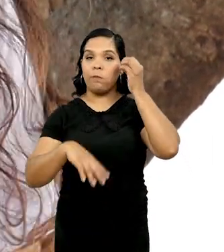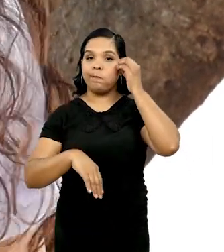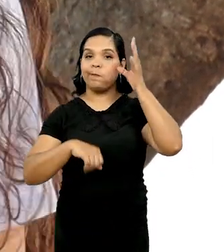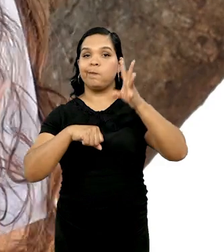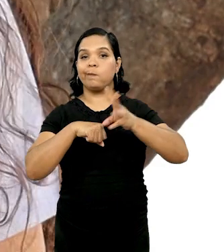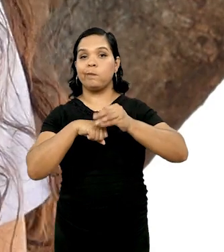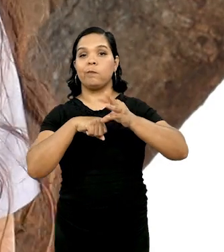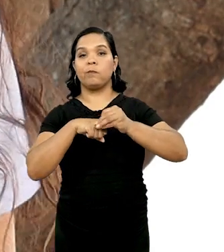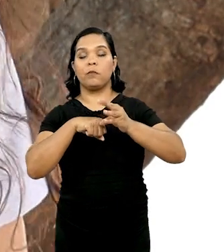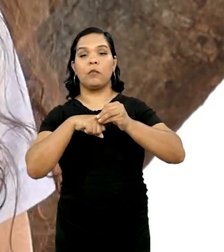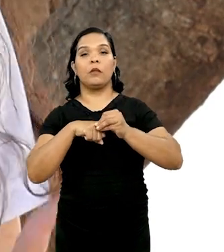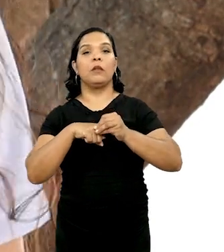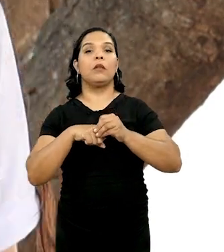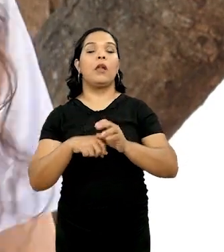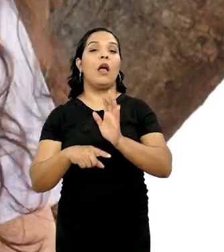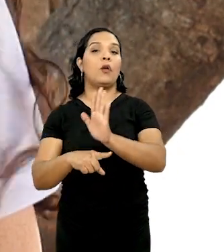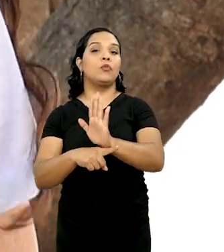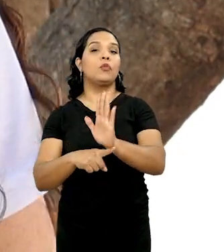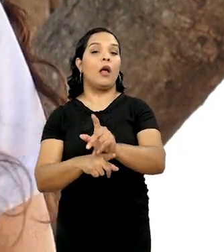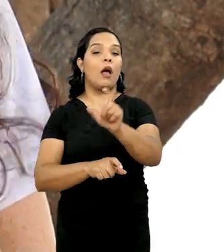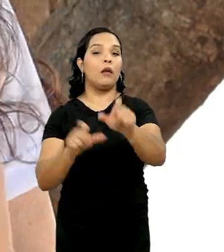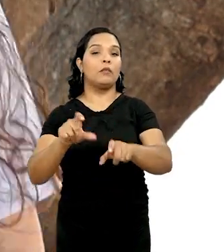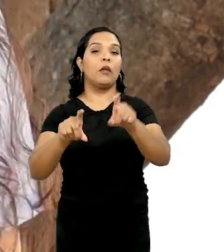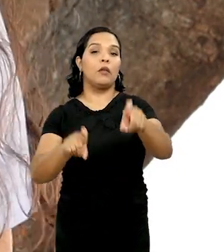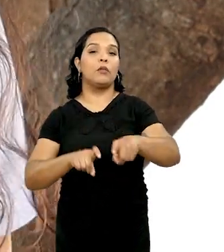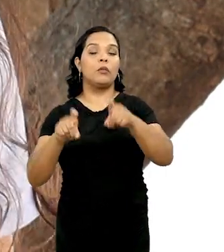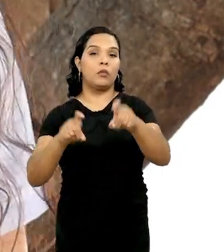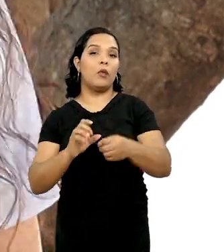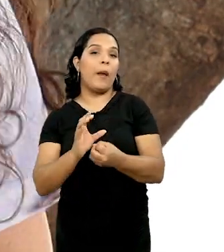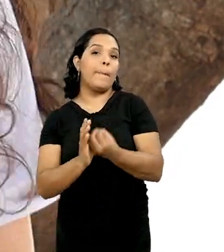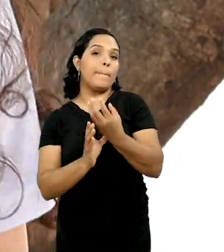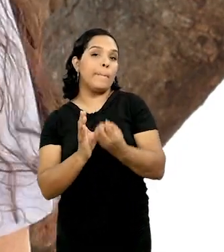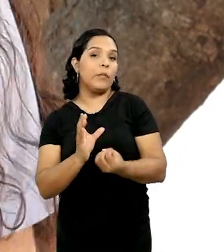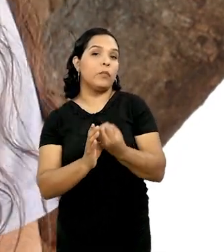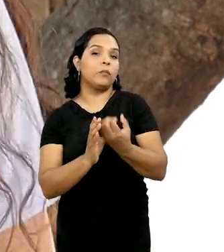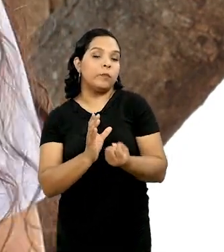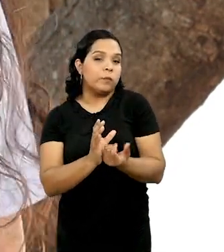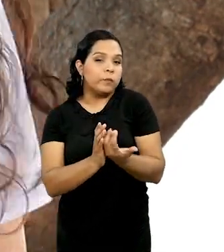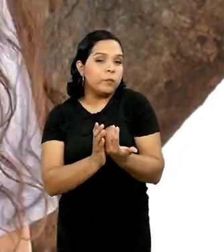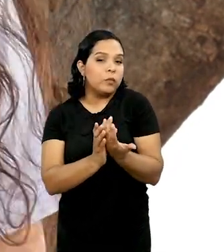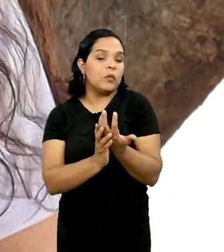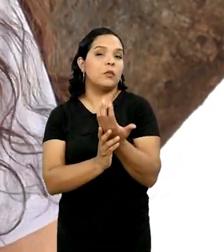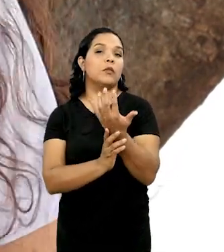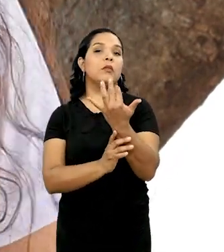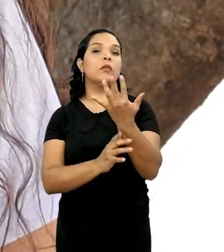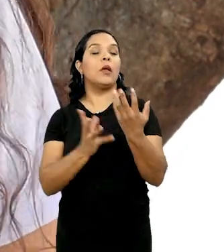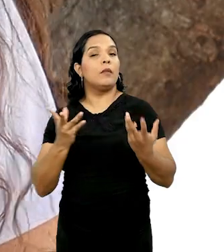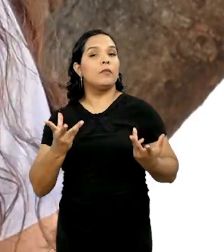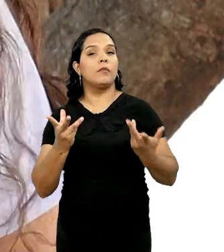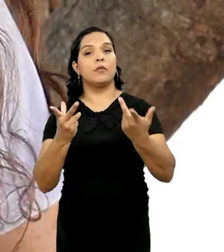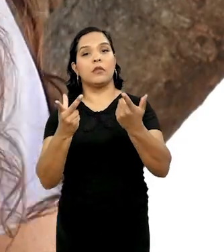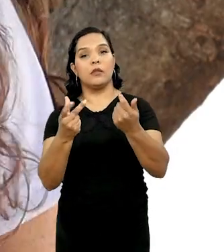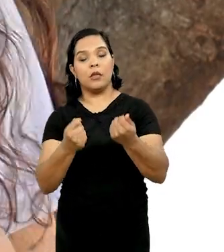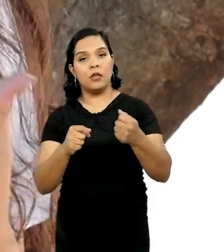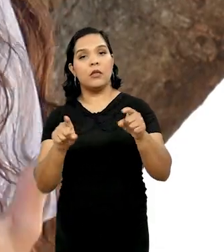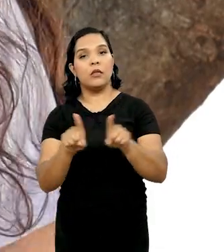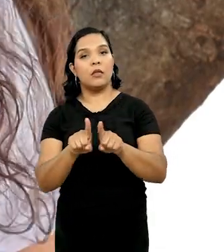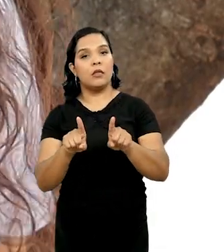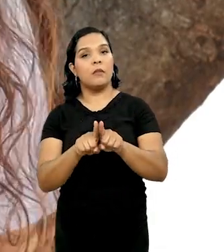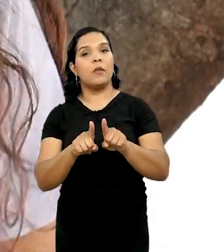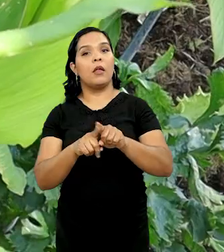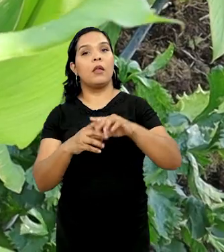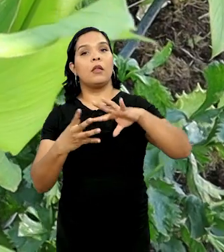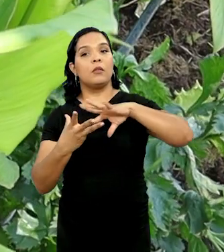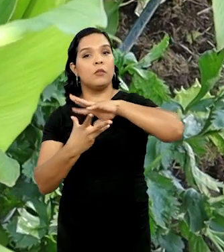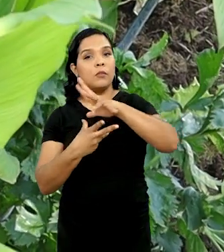ajudem o produtor, agricultor e a agricultora a produzir de maneira eficiente, de maneira